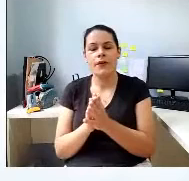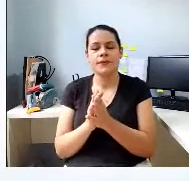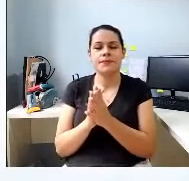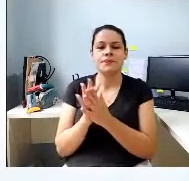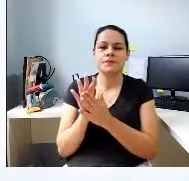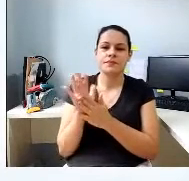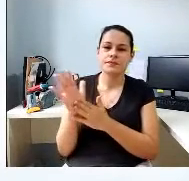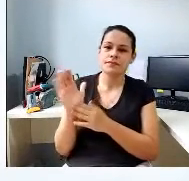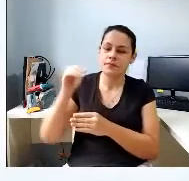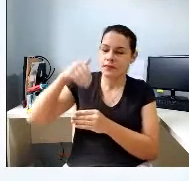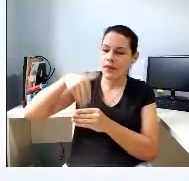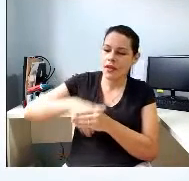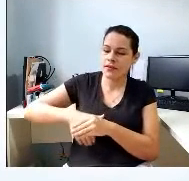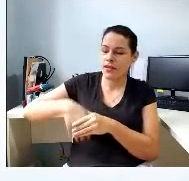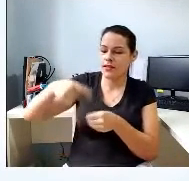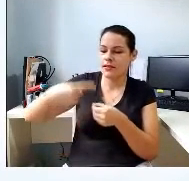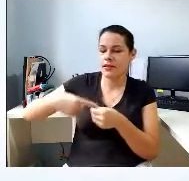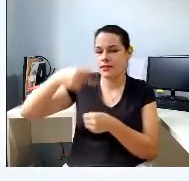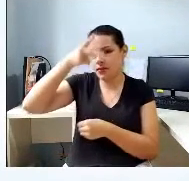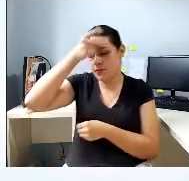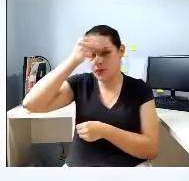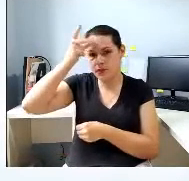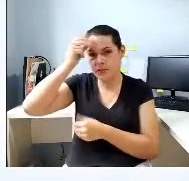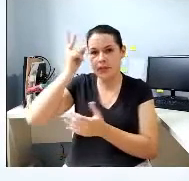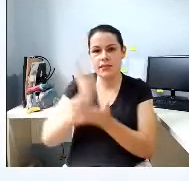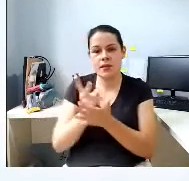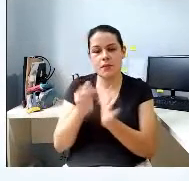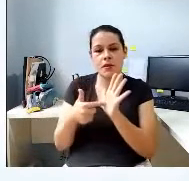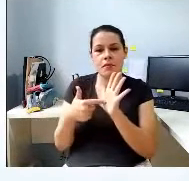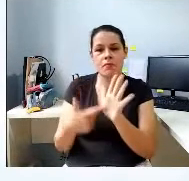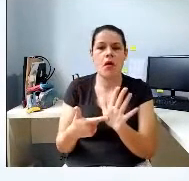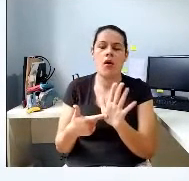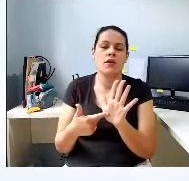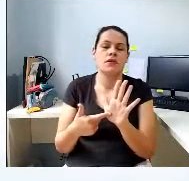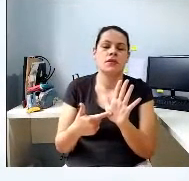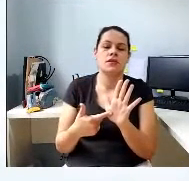as eleições municipais, elas servem como uma espécie de